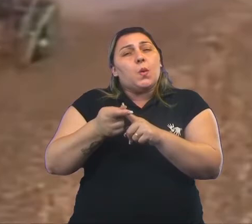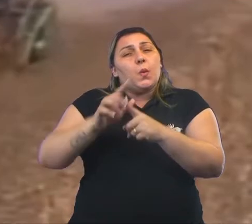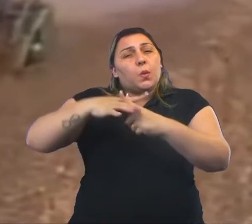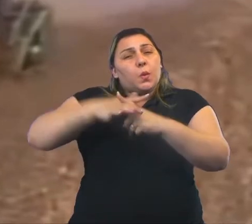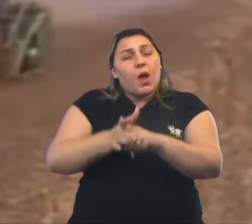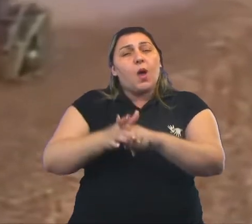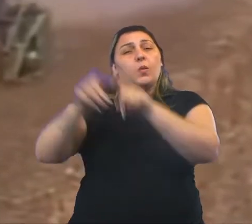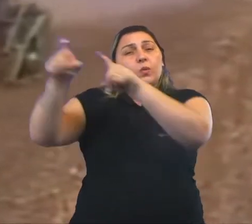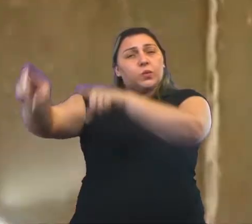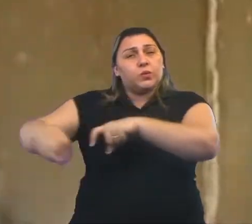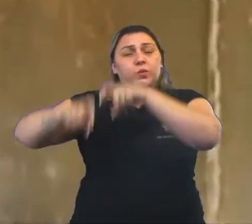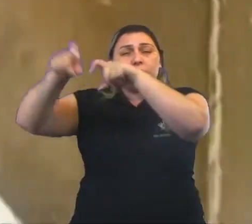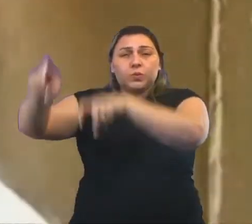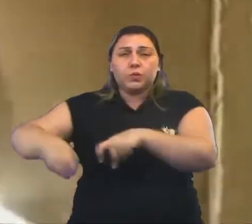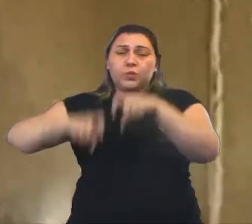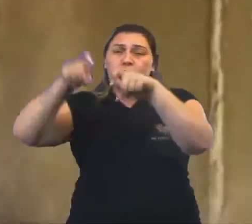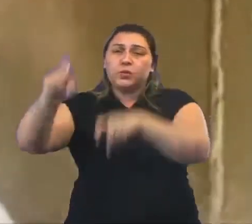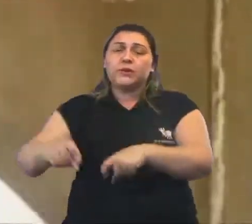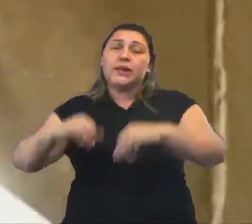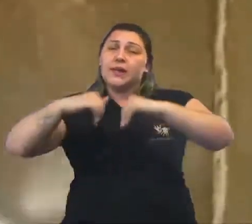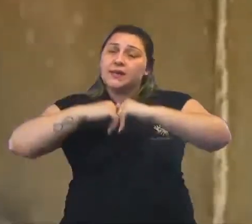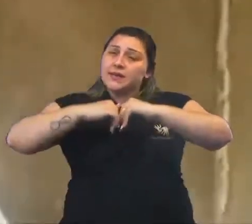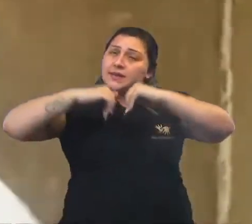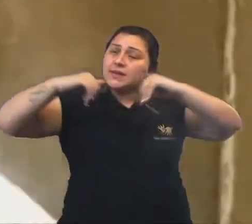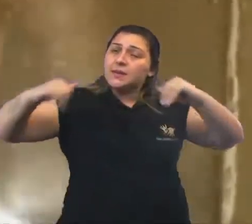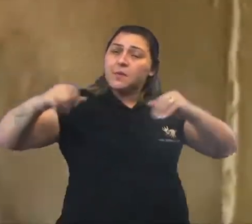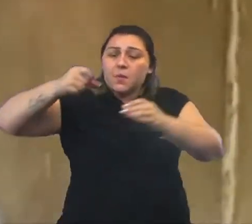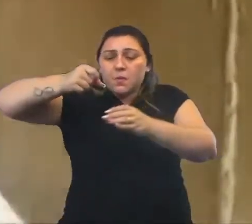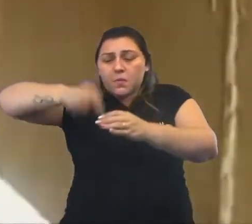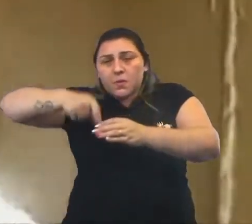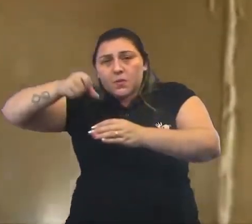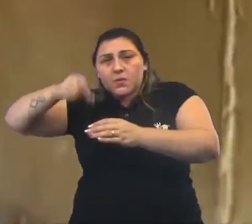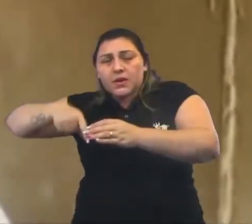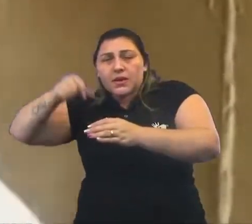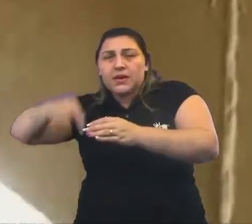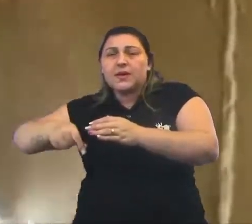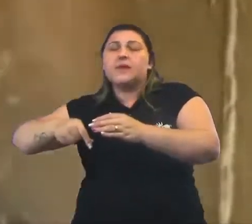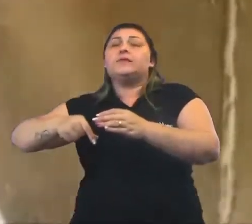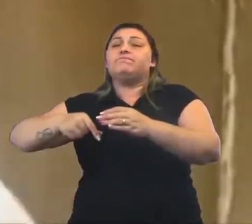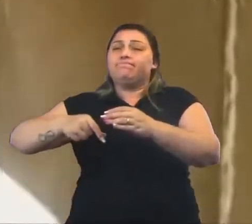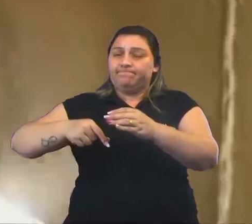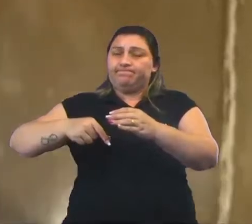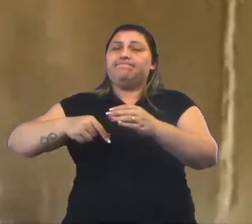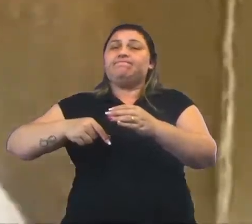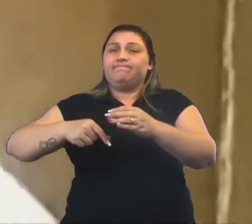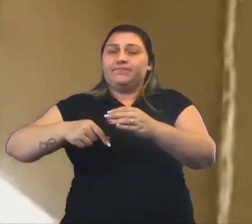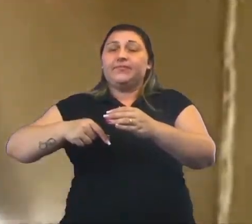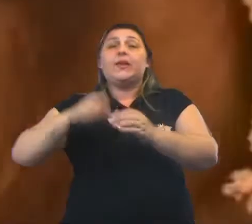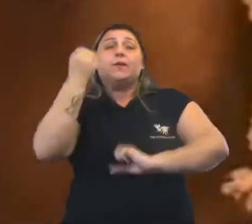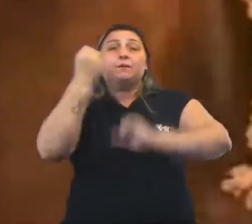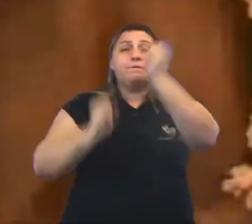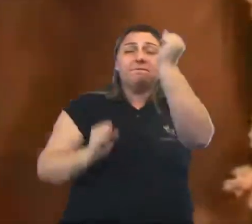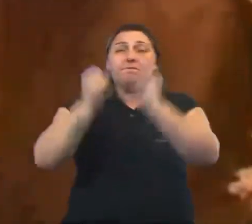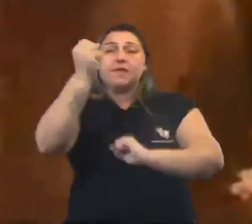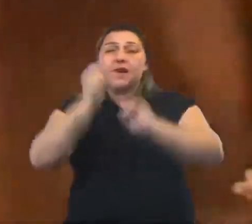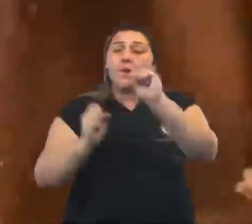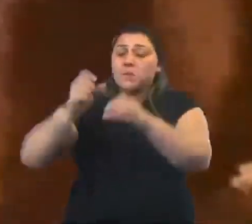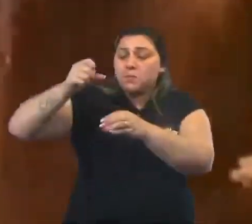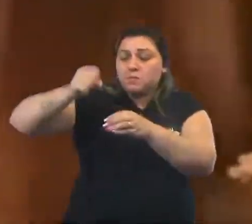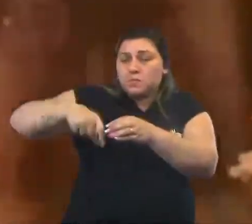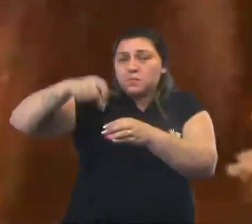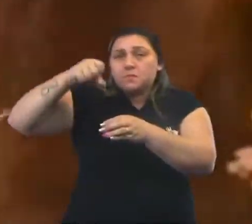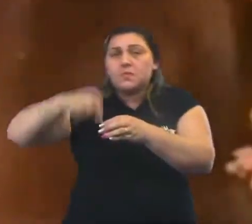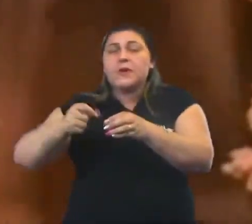na fazenda. Aí separaram o grãozinho de trigo da palha. Na fábrica, Os grãos